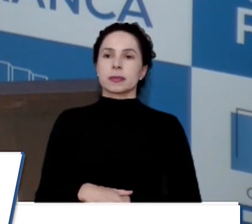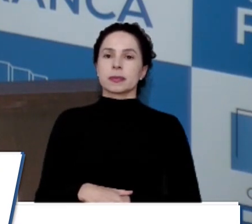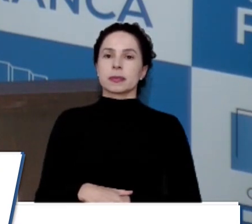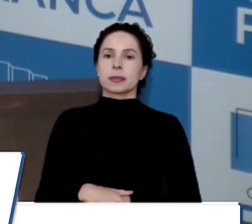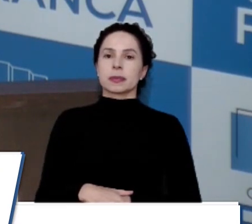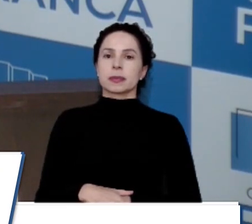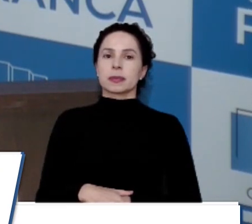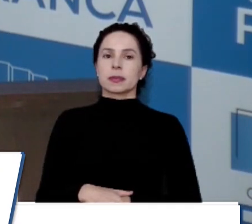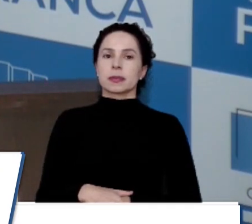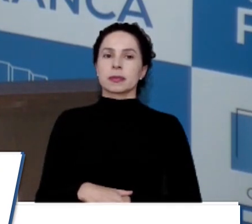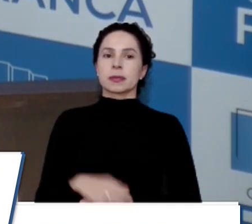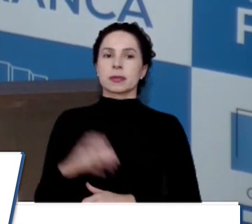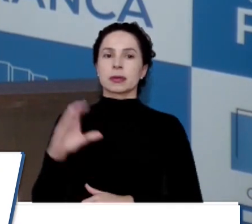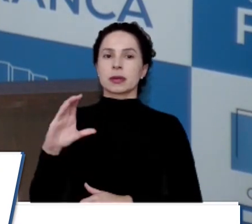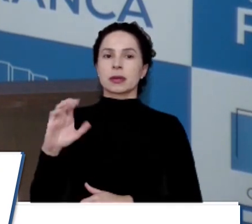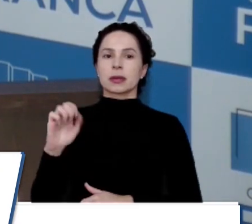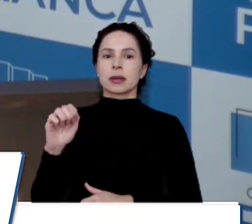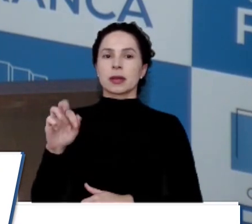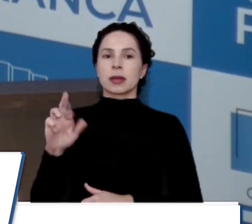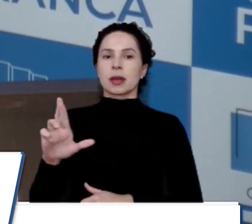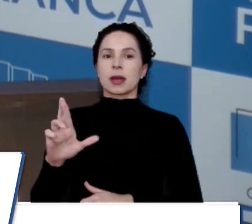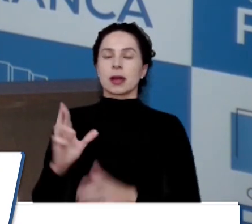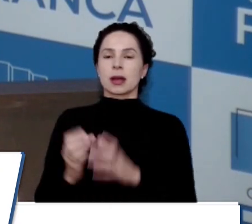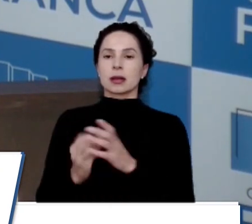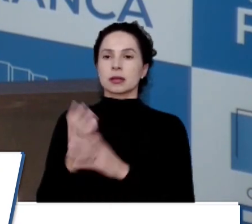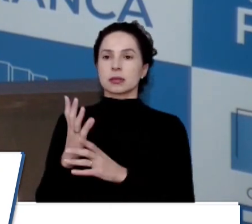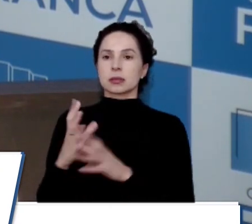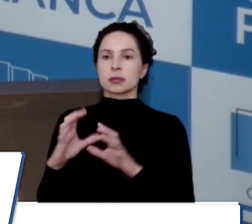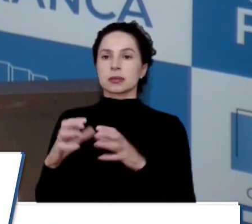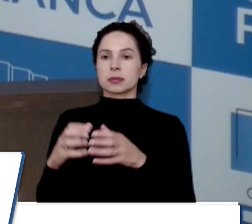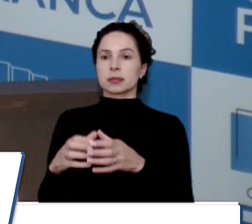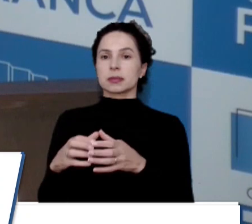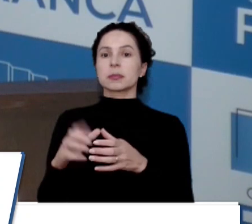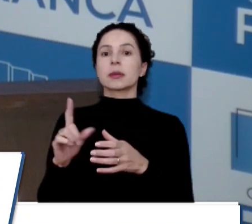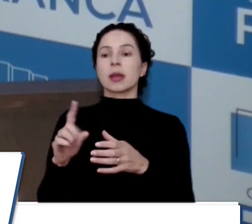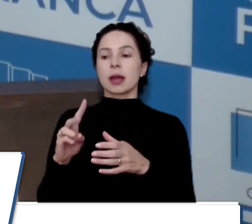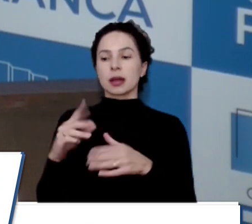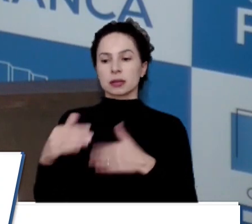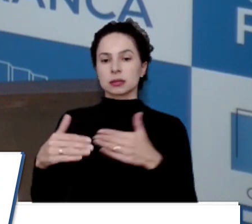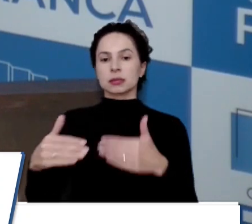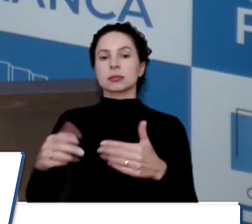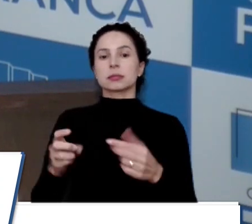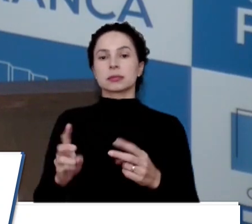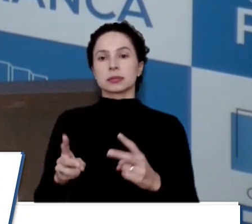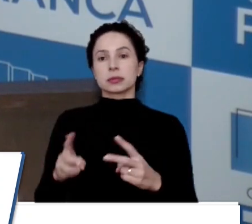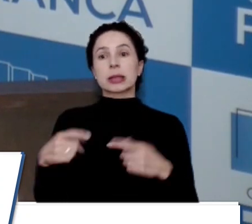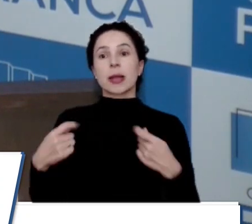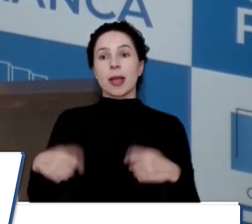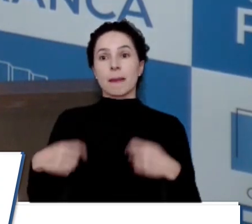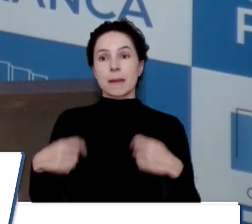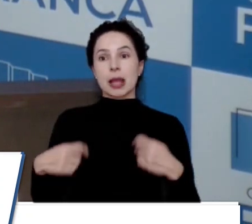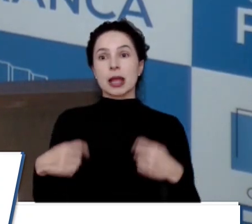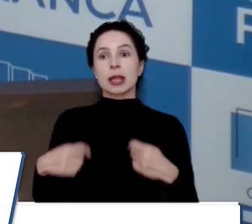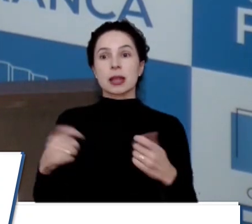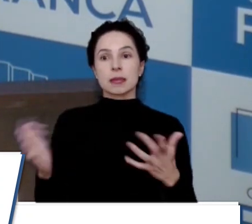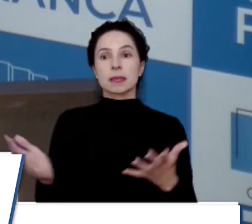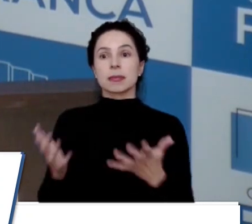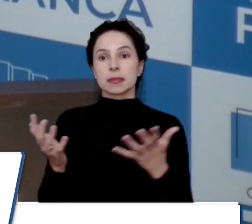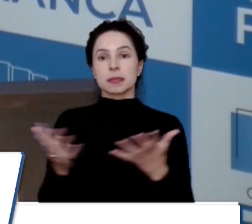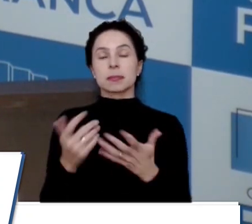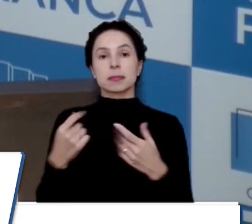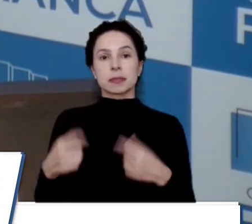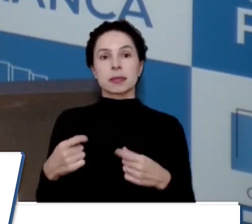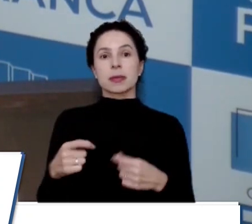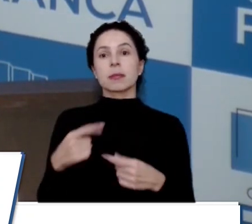Será Que Nós criamos né Ela ainda tá em andamento precisa de apurar muita coisa porque falar